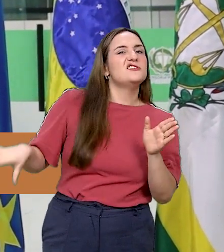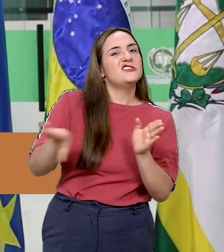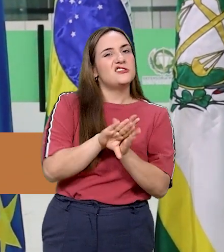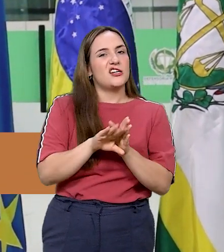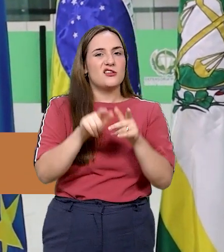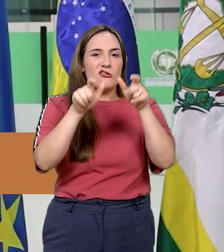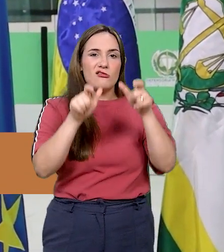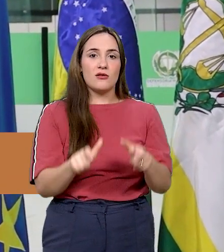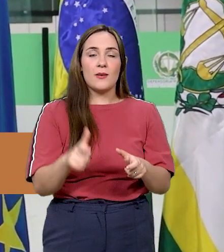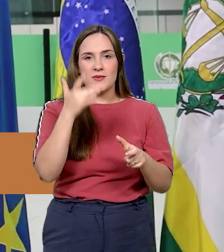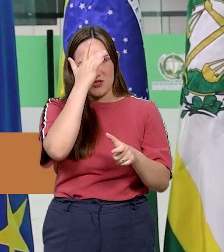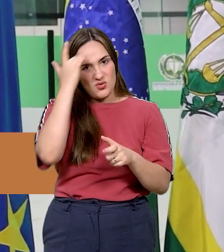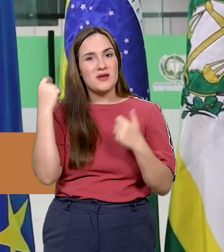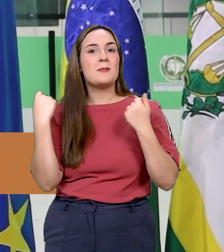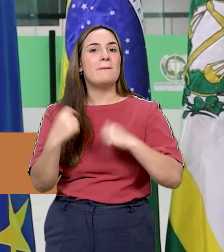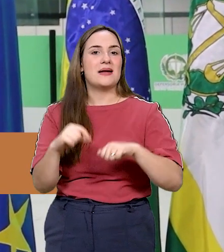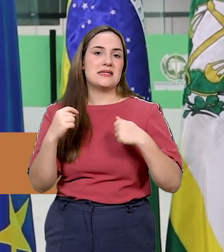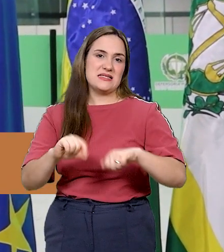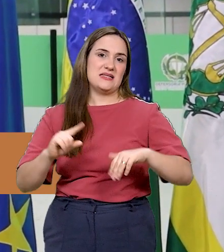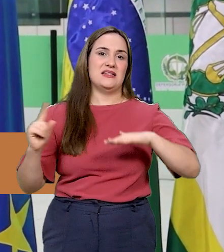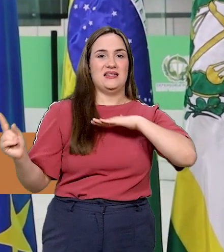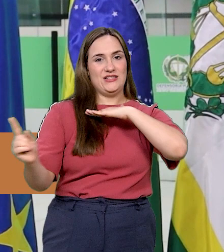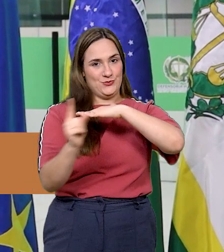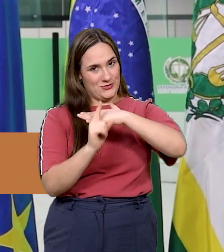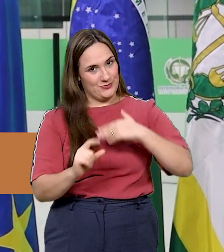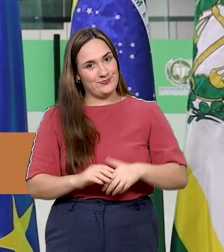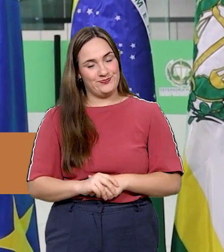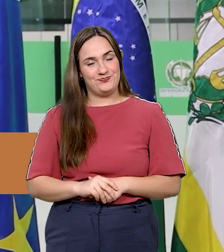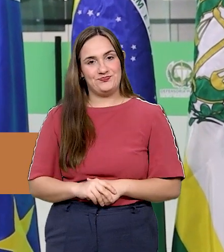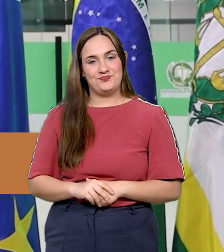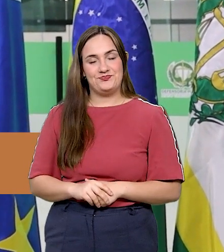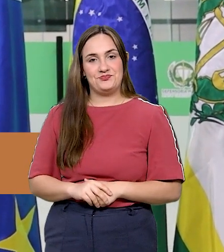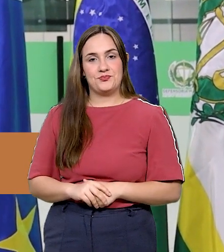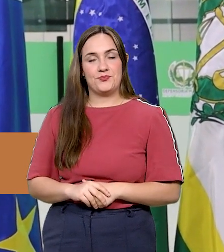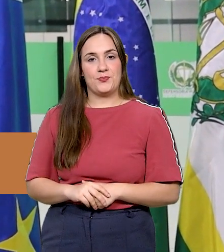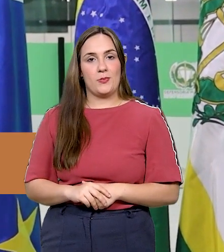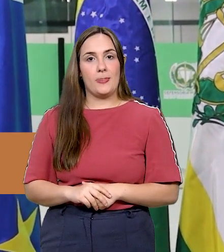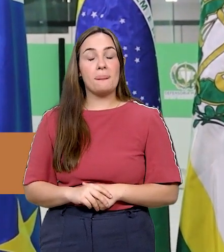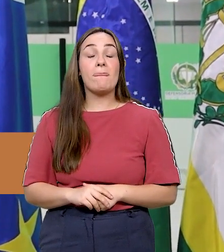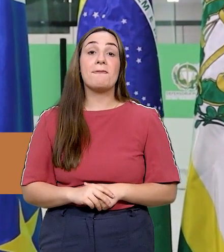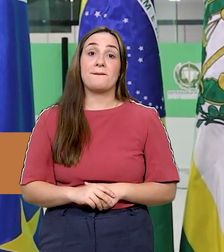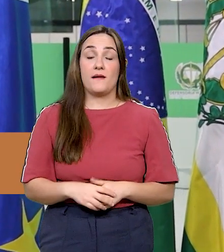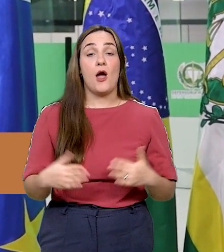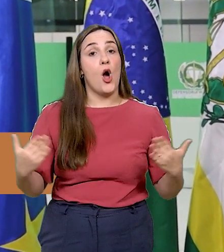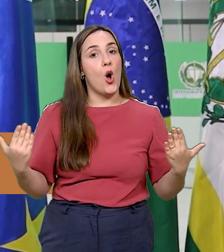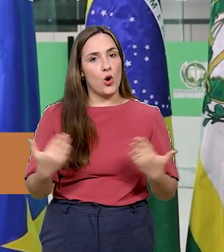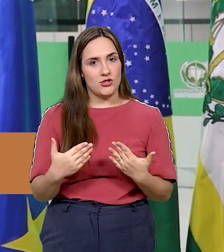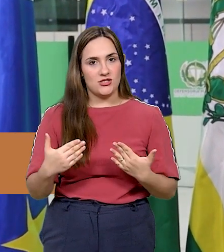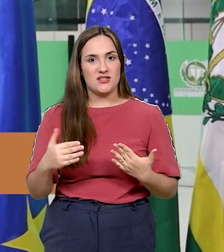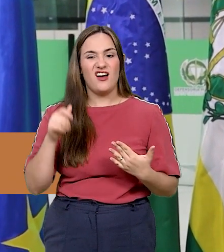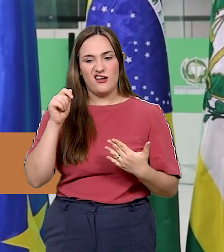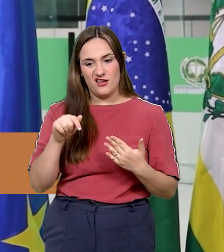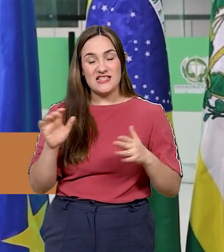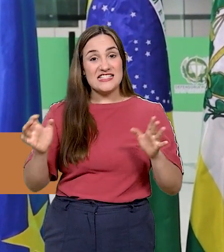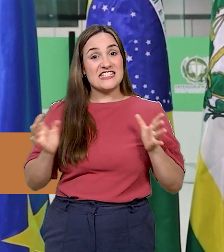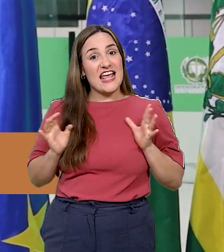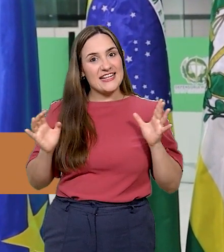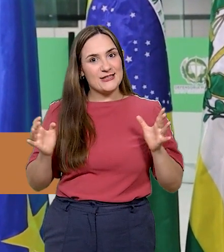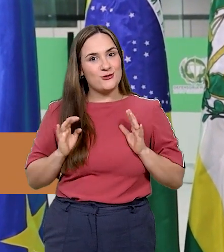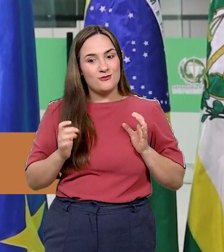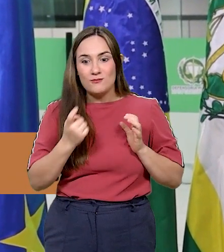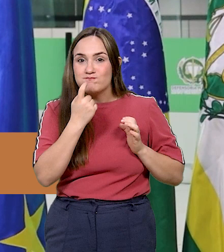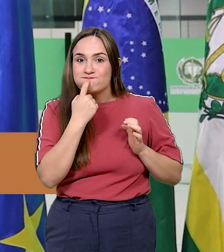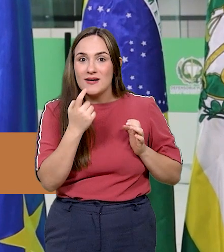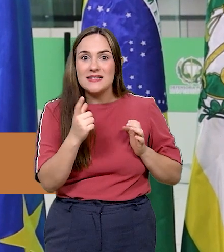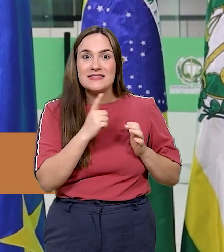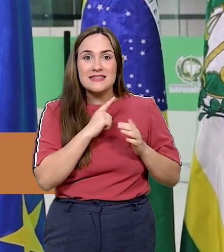praticidade para as assistidas e assistidos que buscam os nossos atendimentos. Nós temos aqui na região central,